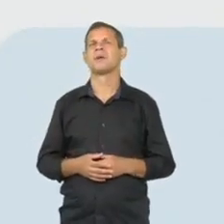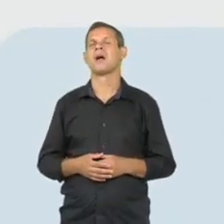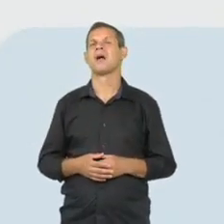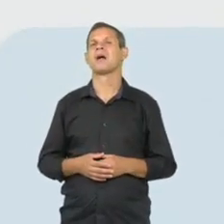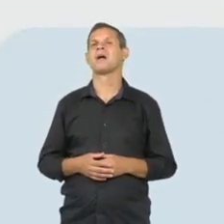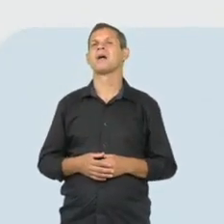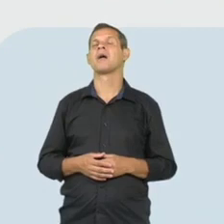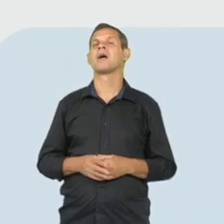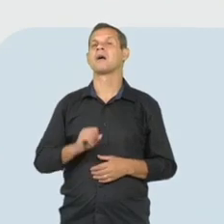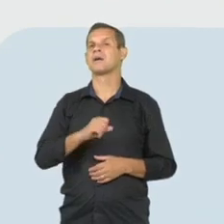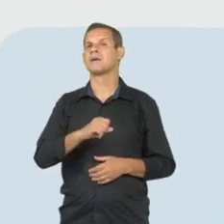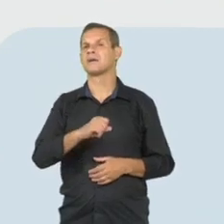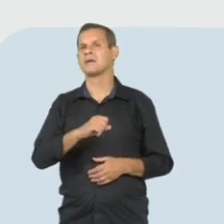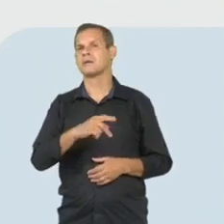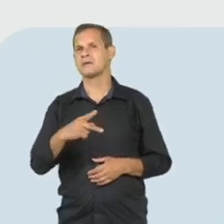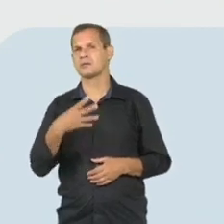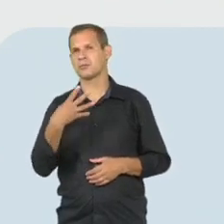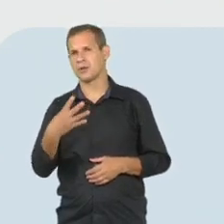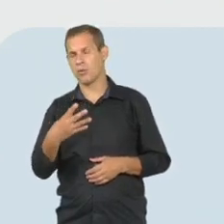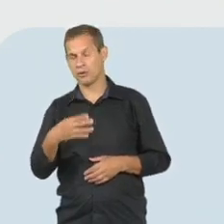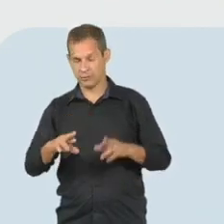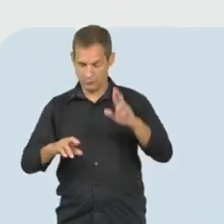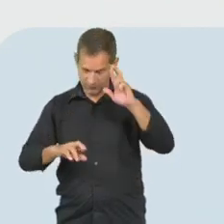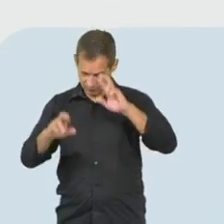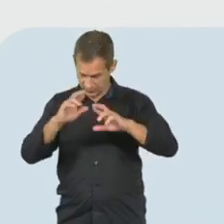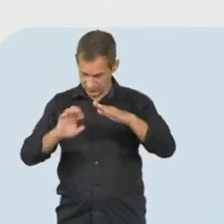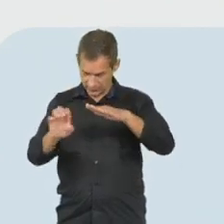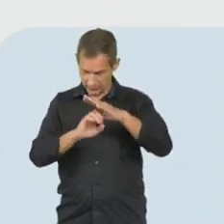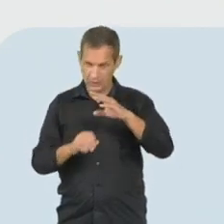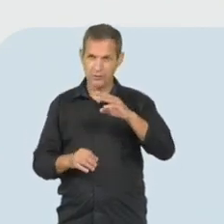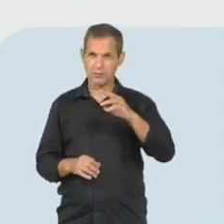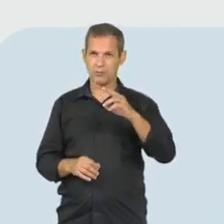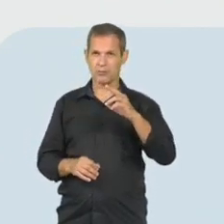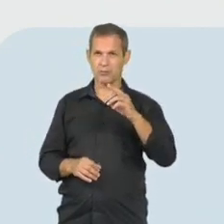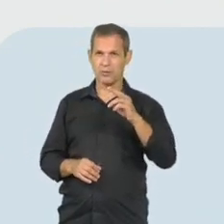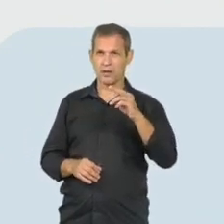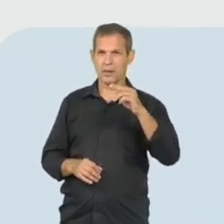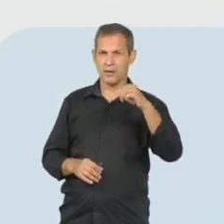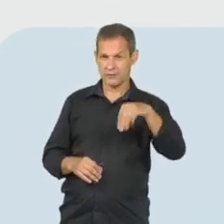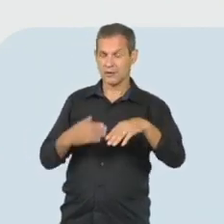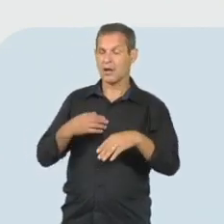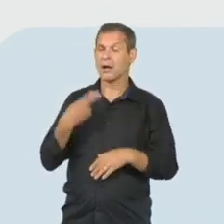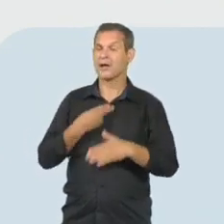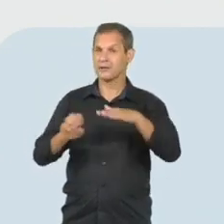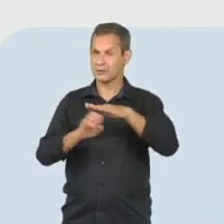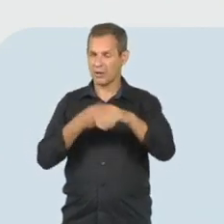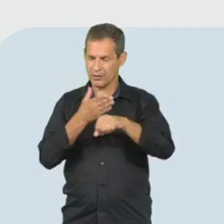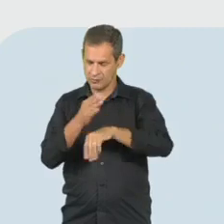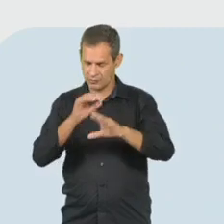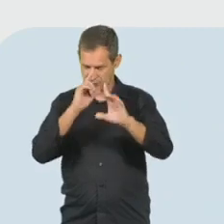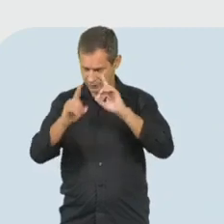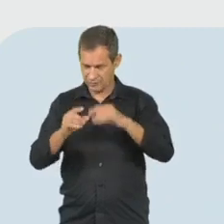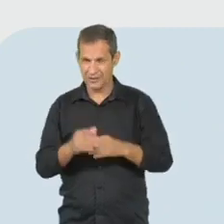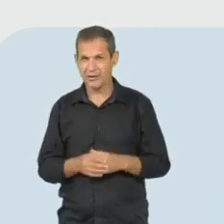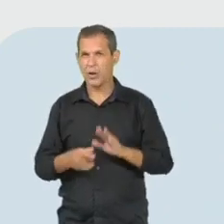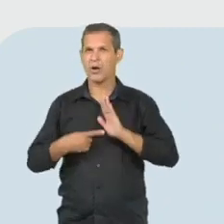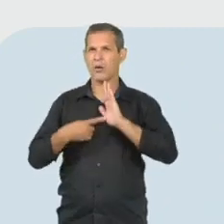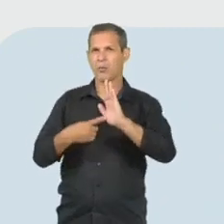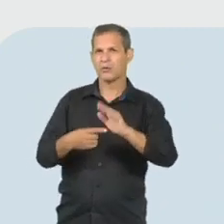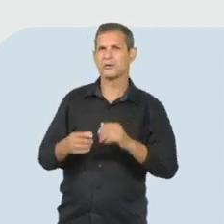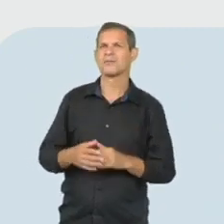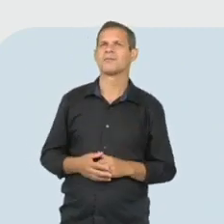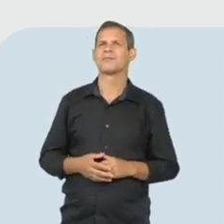aqui nosso SP número 4, considerando que a empresa N, a nossa empresa, tá? Tem acesso aos dados amostrados